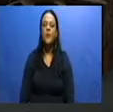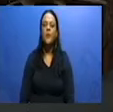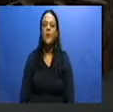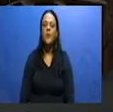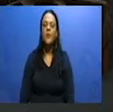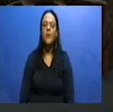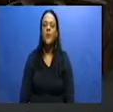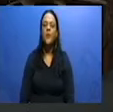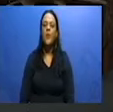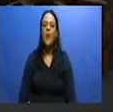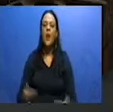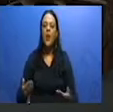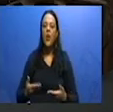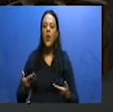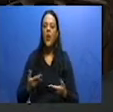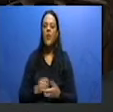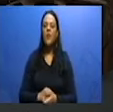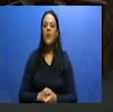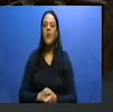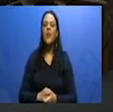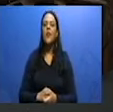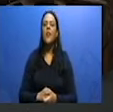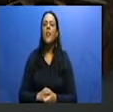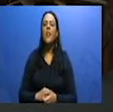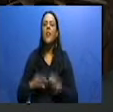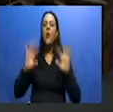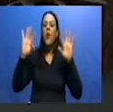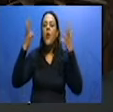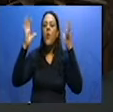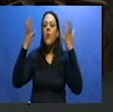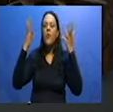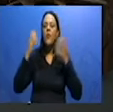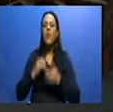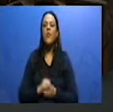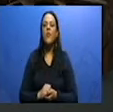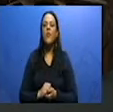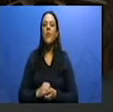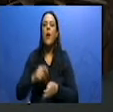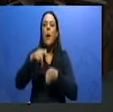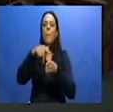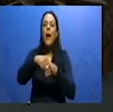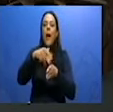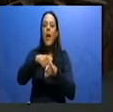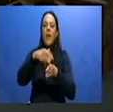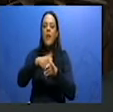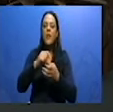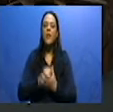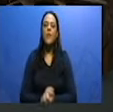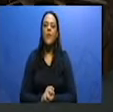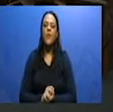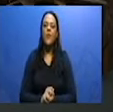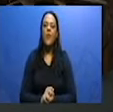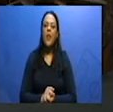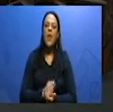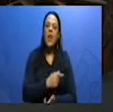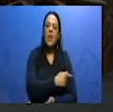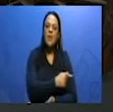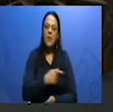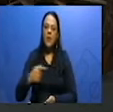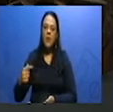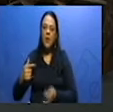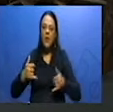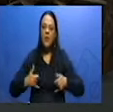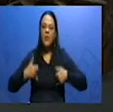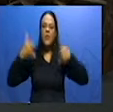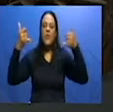Pessoal, agora vocês vão ficar com uma homenagem à nossa tão querida Barretos, né? Semana aí de aniversário, então